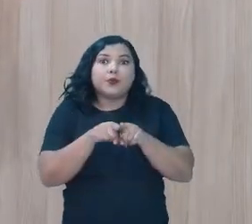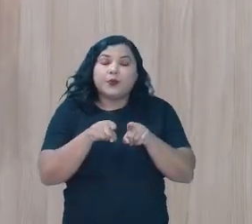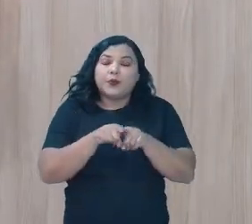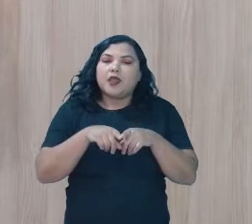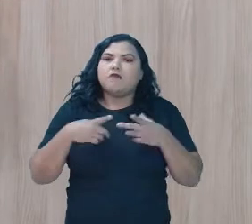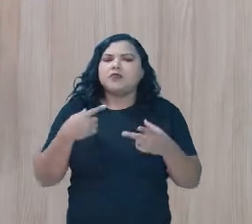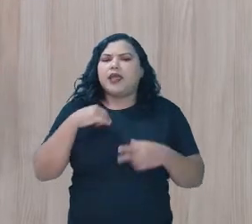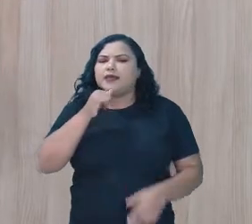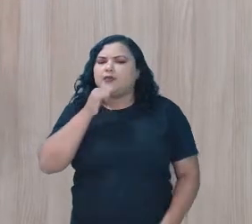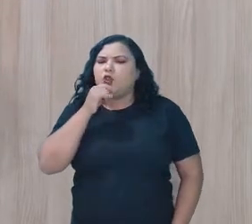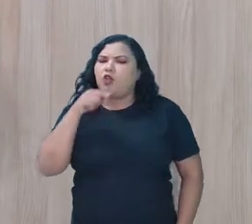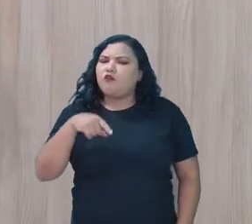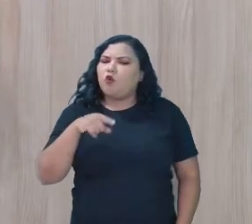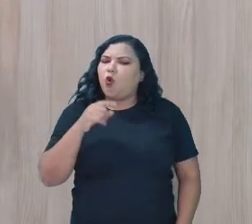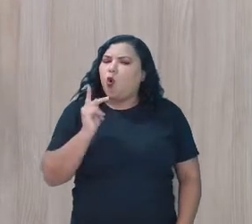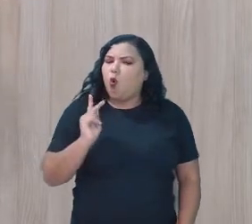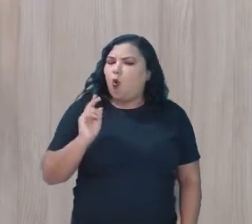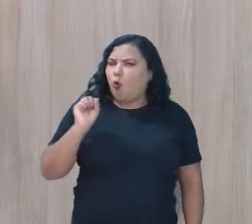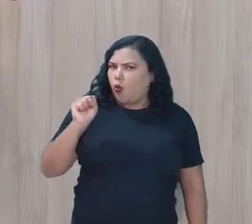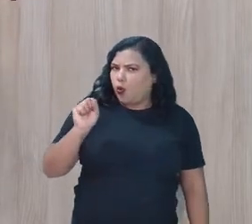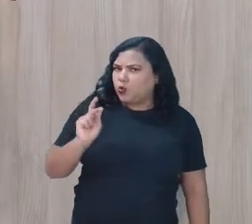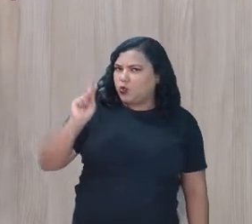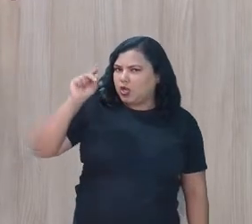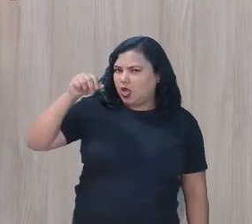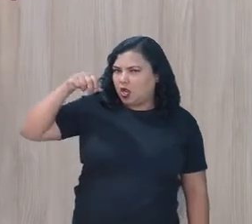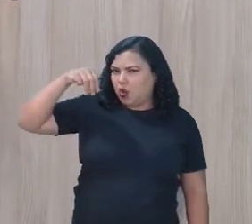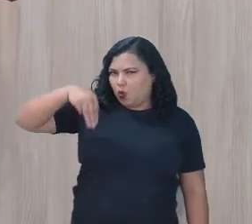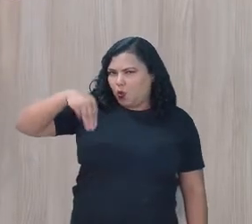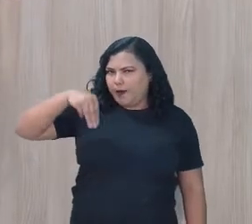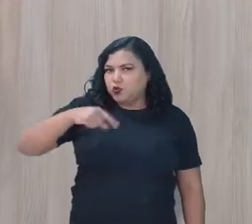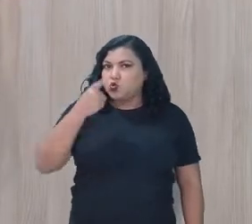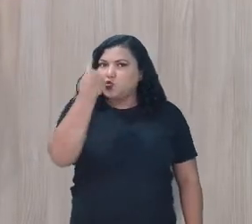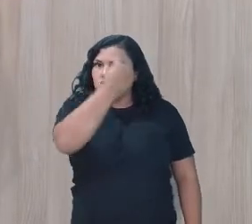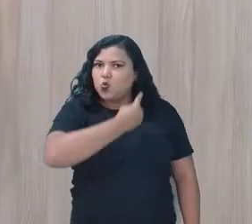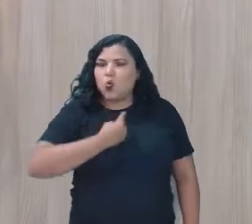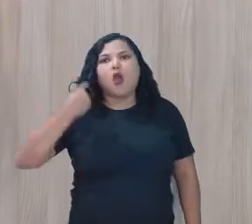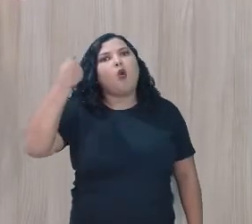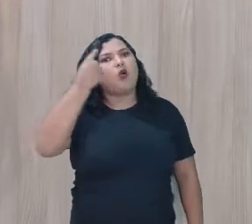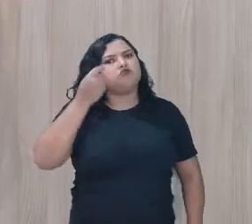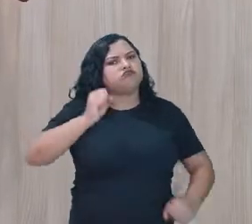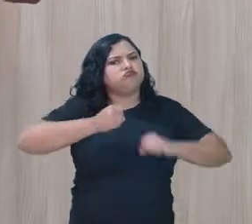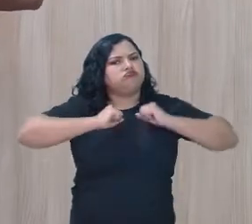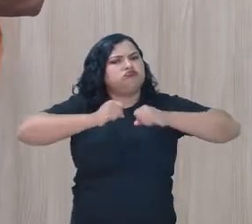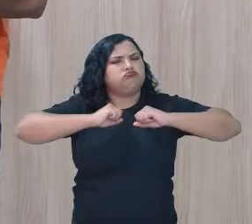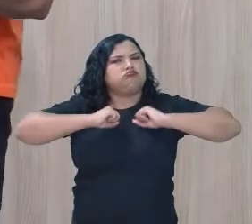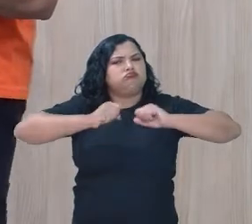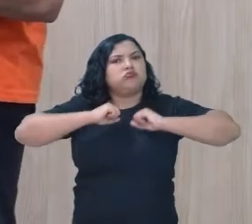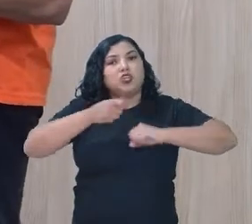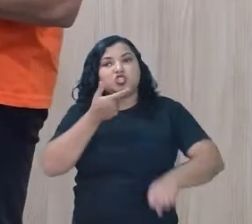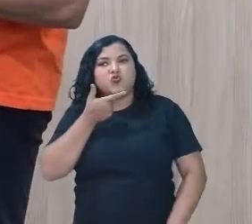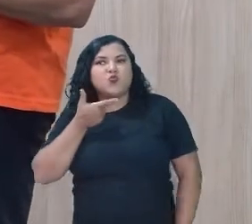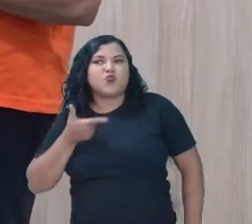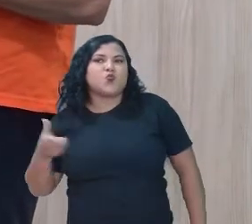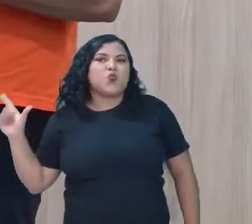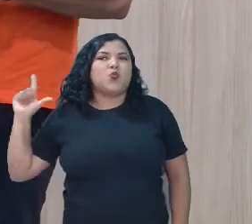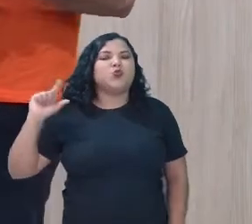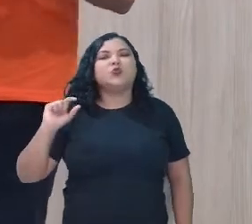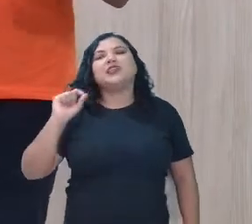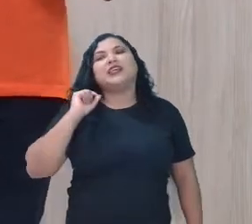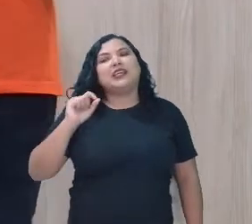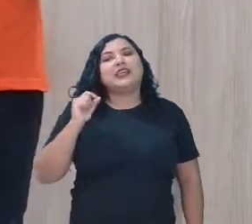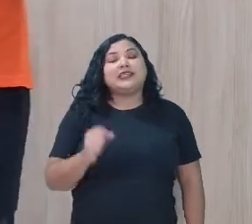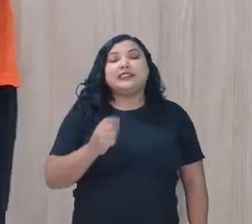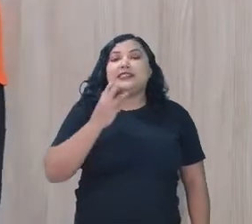tá? Então, ó, eu vou percorrer 8 quilômetros em 1 hora, certo? Já o outro rapaz ali